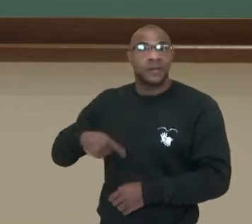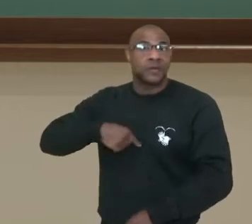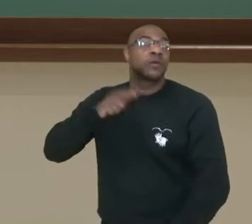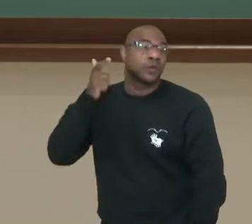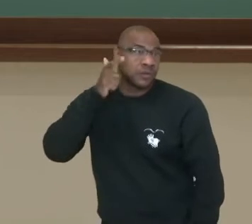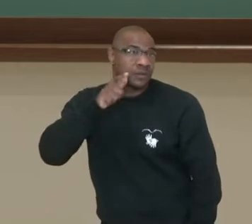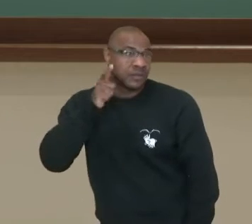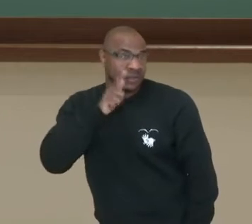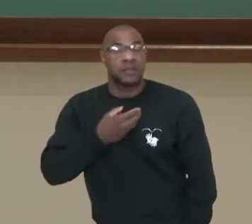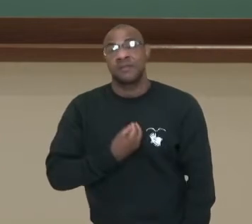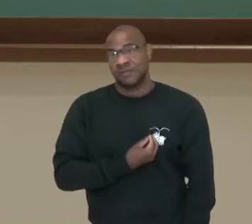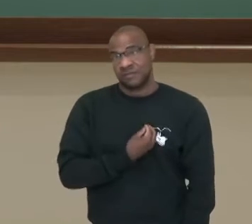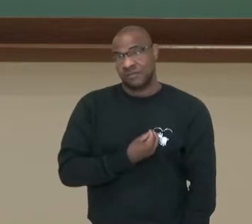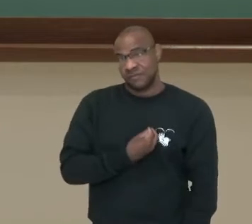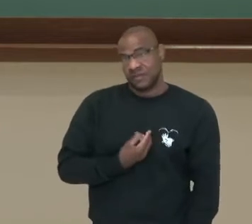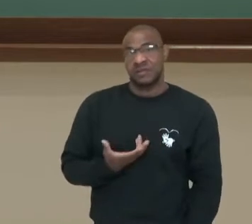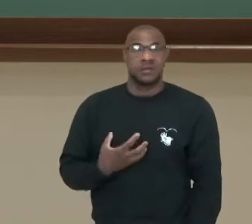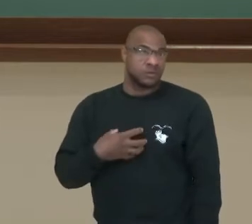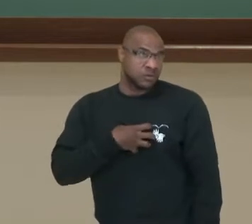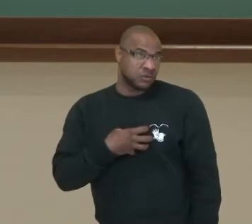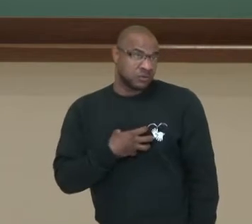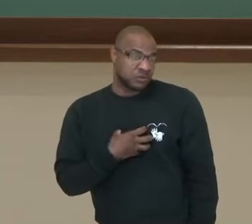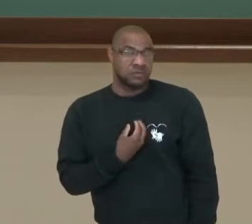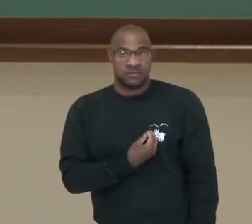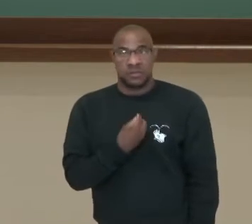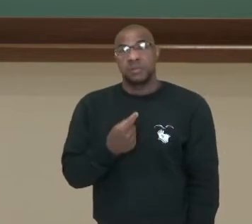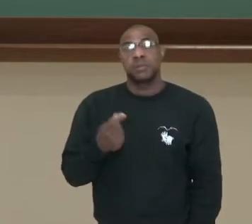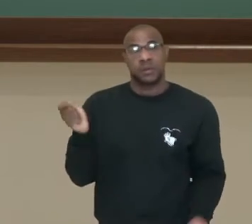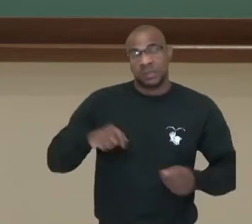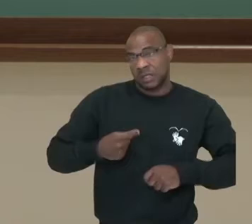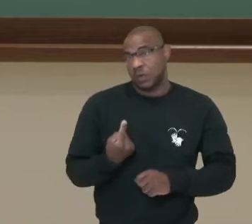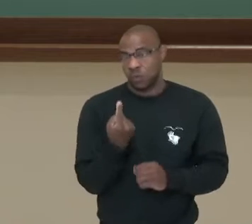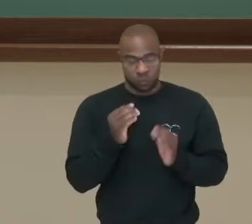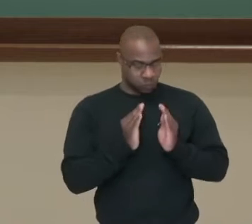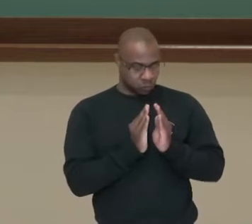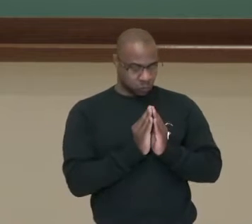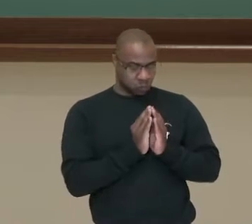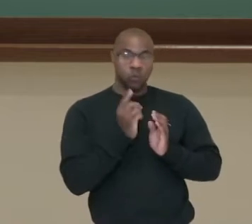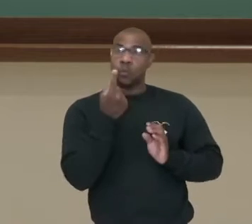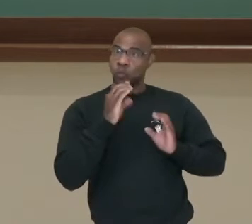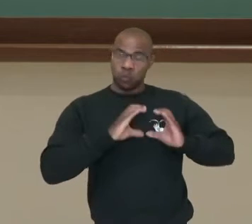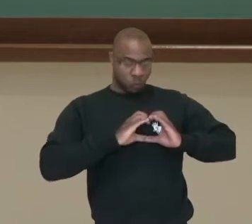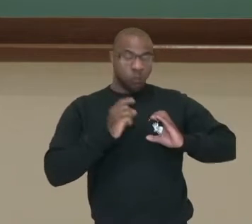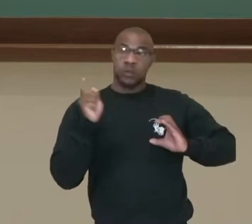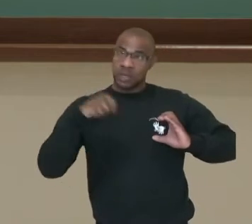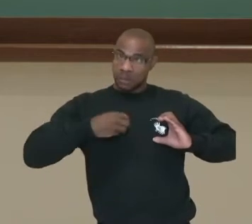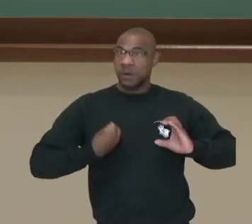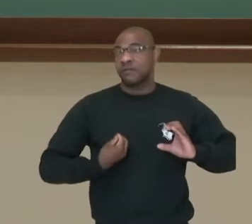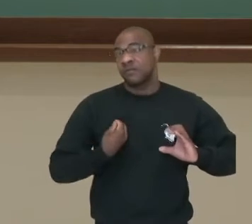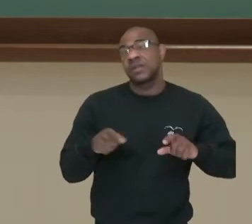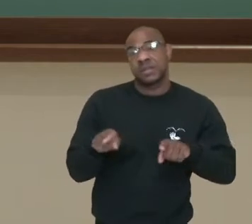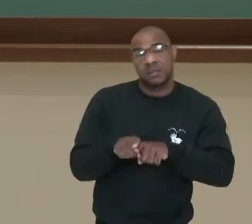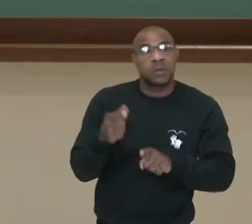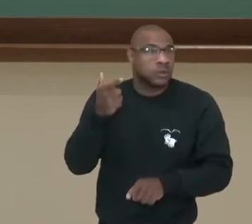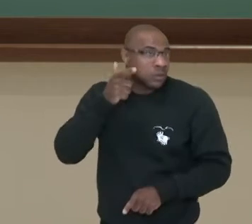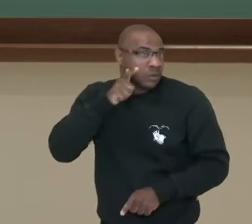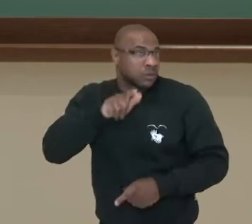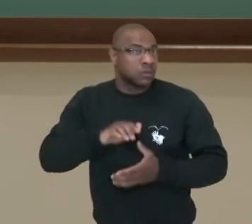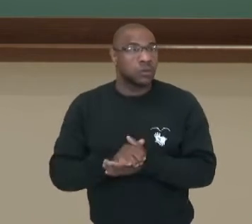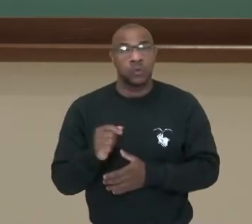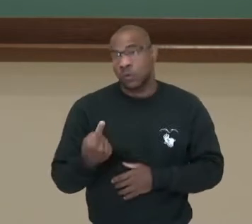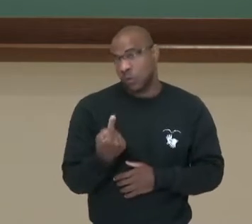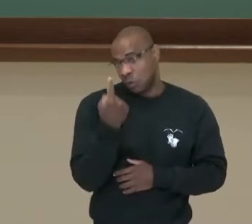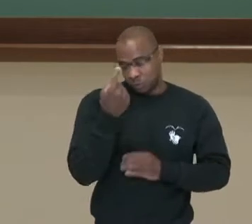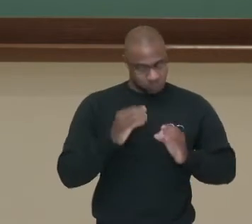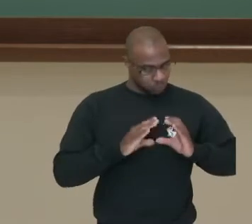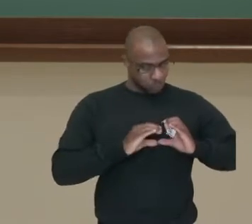viver. O mesmo estilo de vida? Talvez não possa fazer tantos exercícios, tanto esforço, mas sim, conseguiríamos sobreviver com